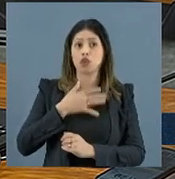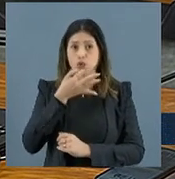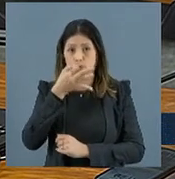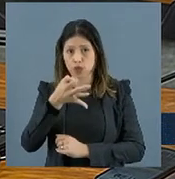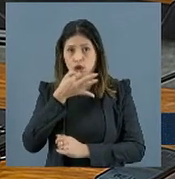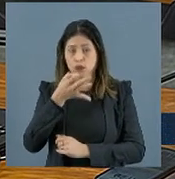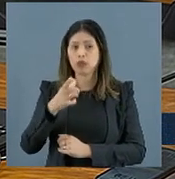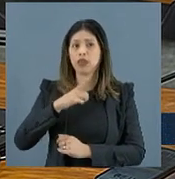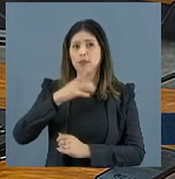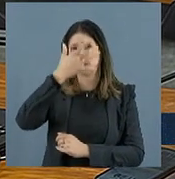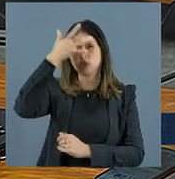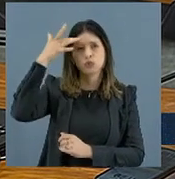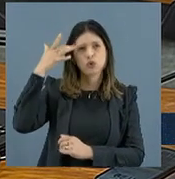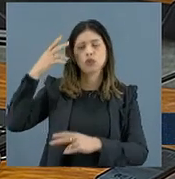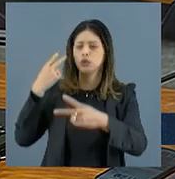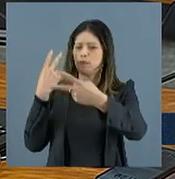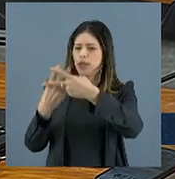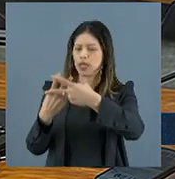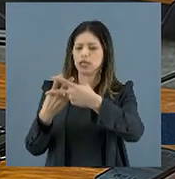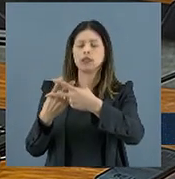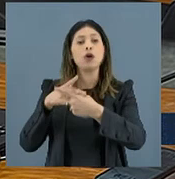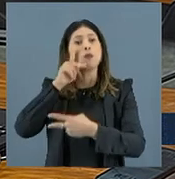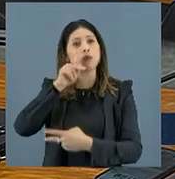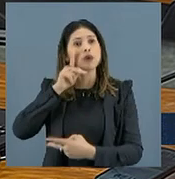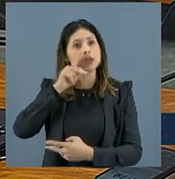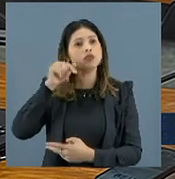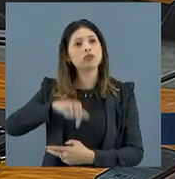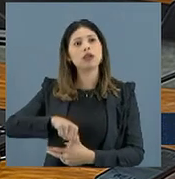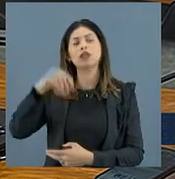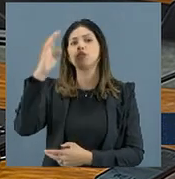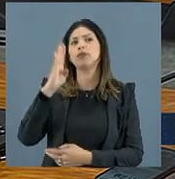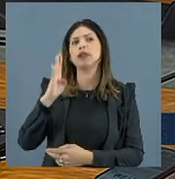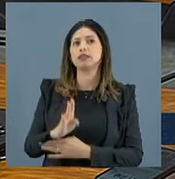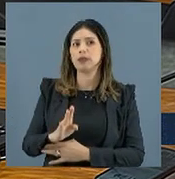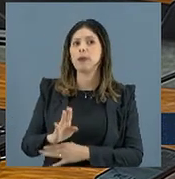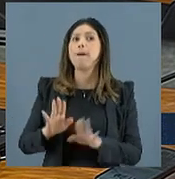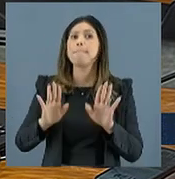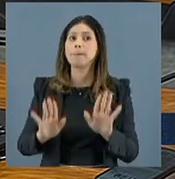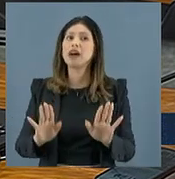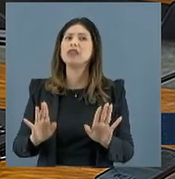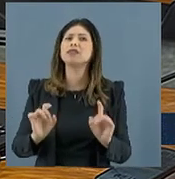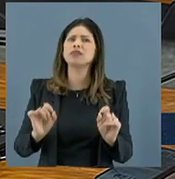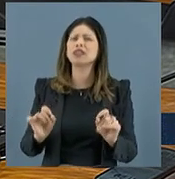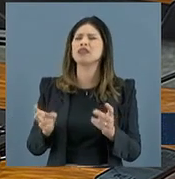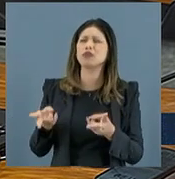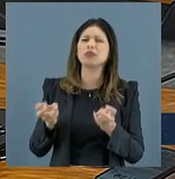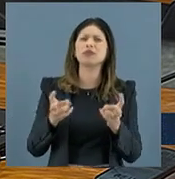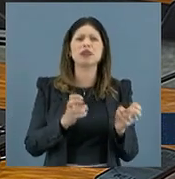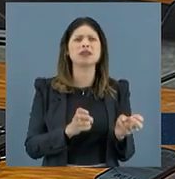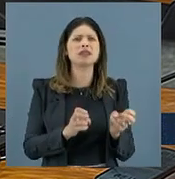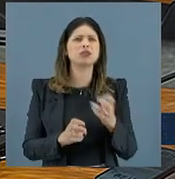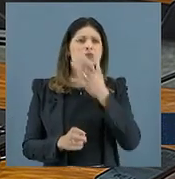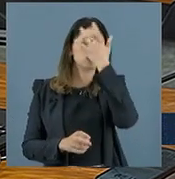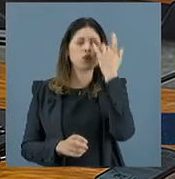hoje no Brasil, não está ali na esfera do Supremo, está julgando isso, e a gente tem visto pessoas que nem sequer quebraram